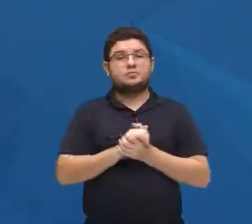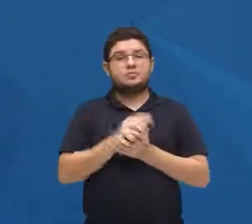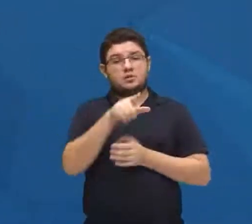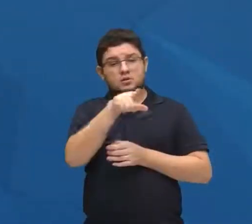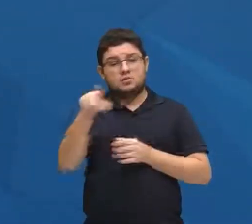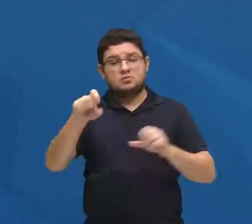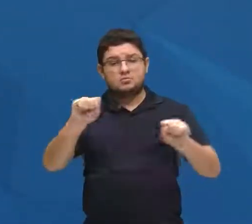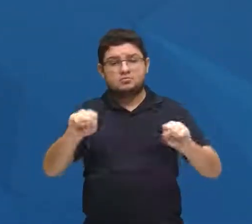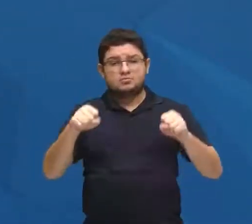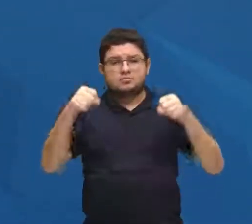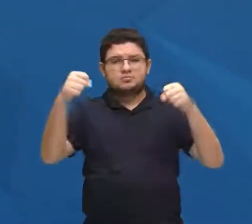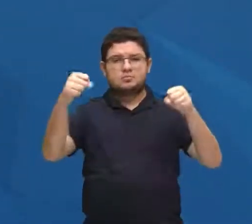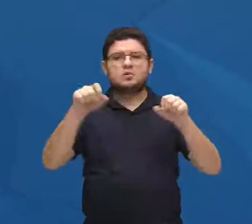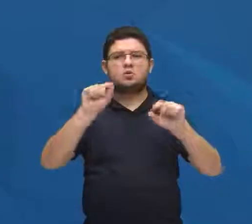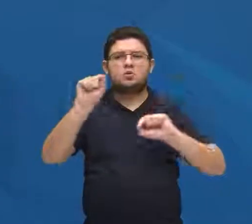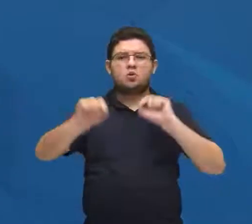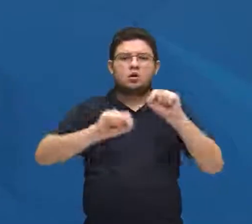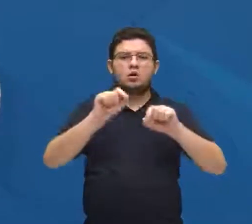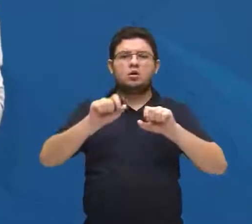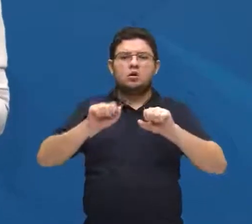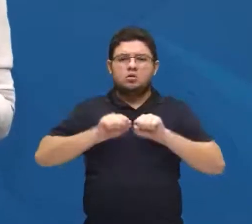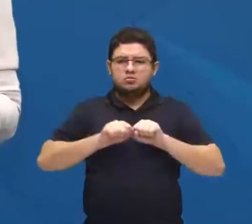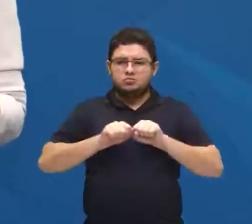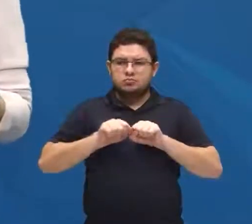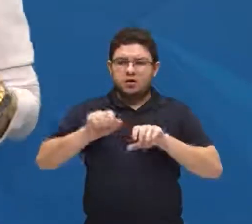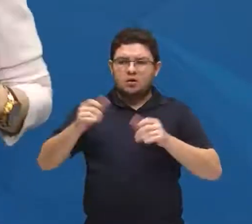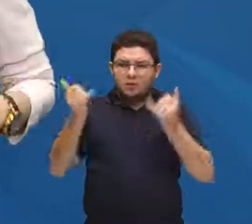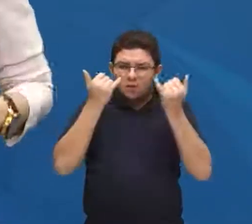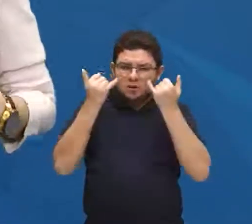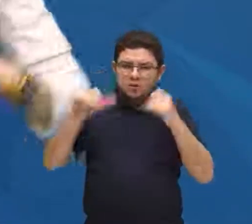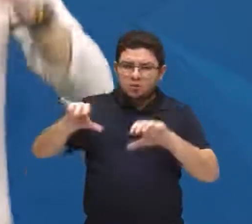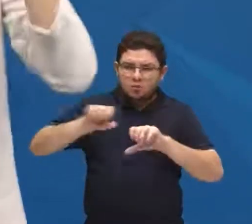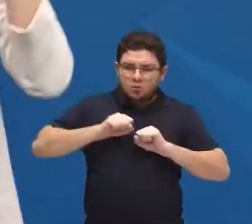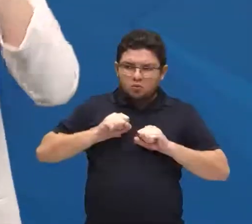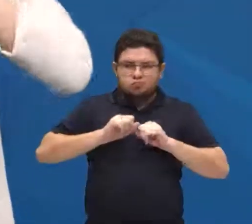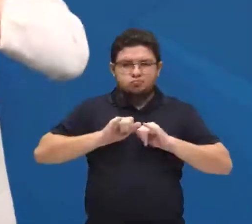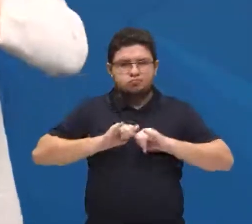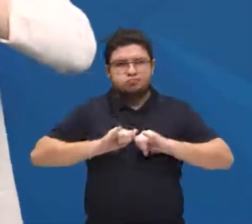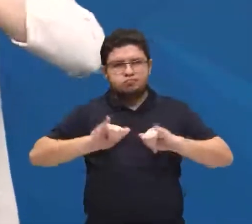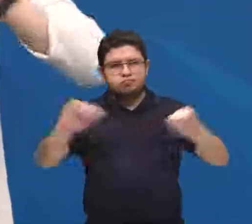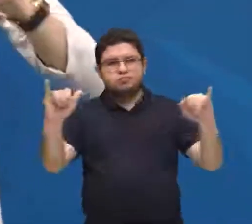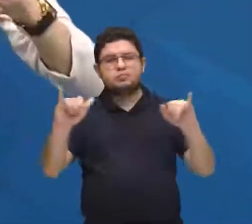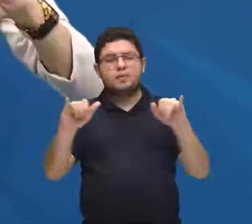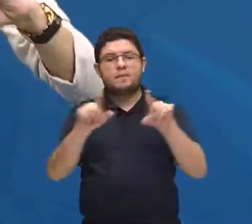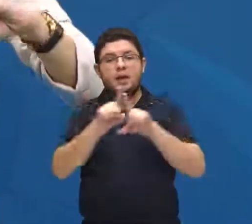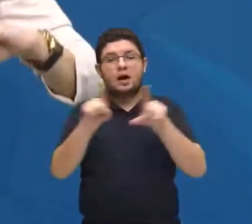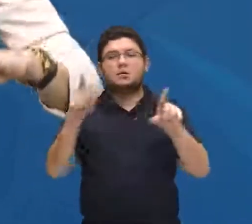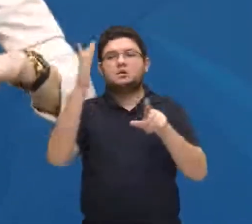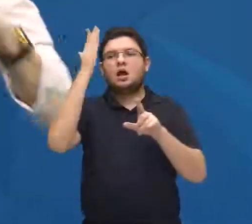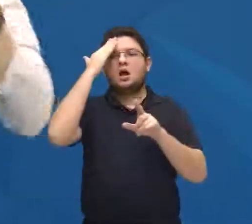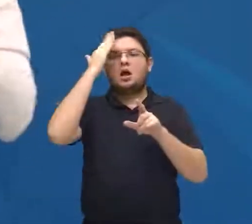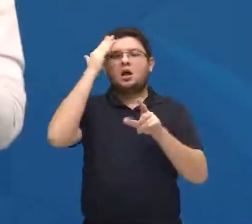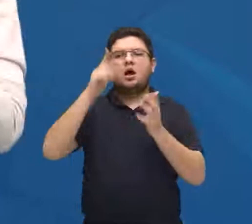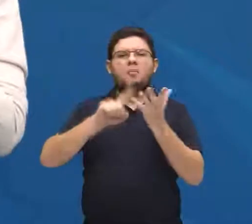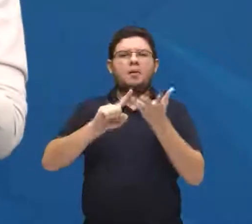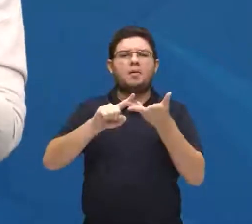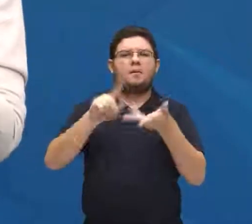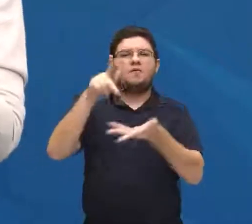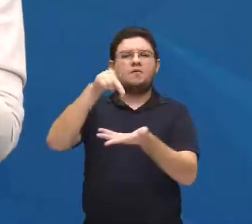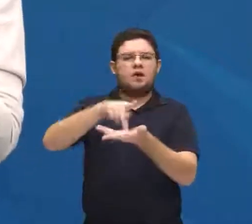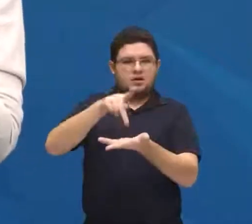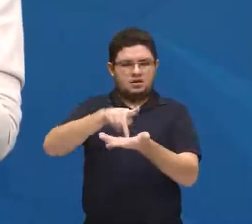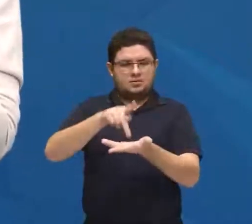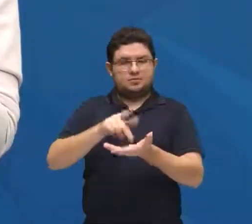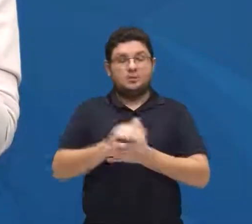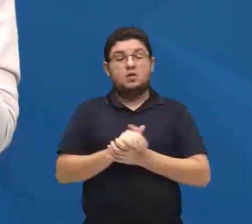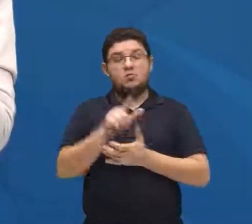até compartilhar, mas sabe do que está fazendo, porque hoje em dia, né, você recebe muita informação, mas depois que você